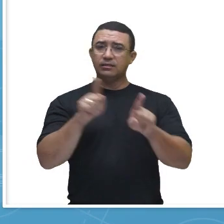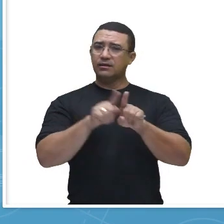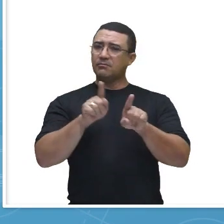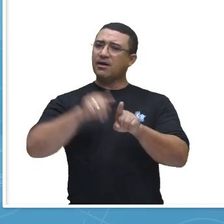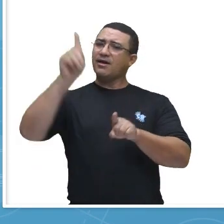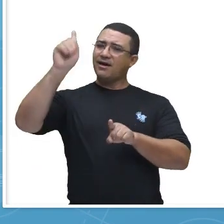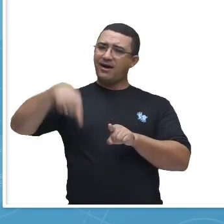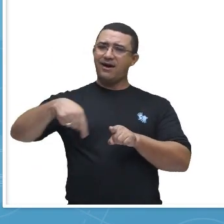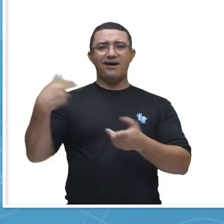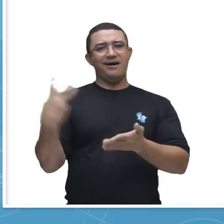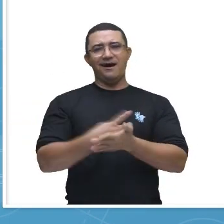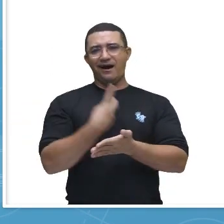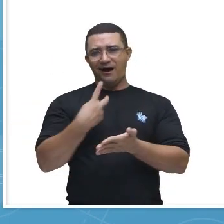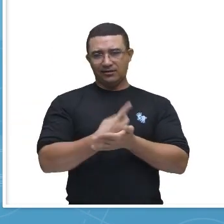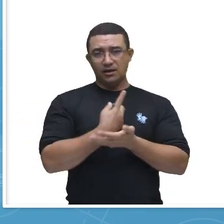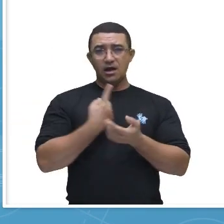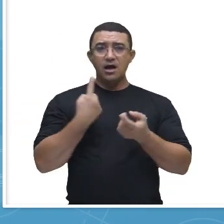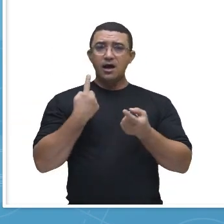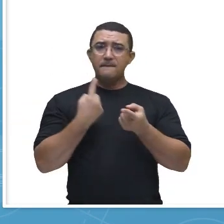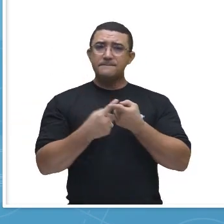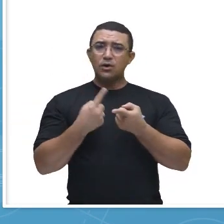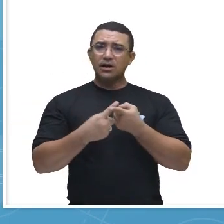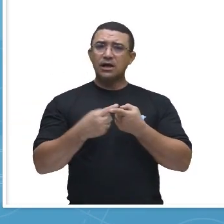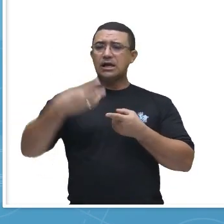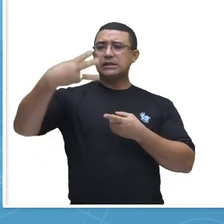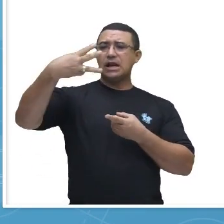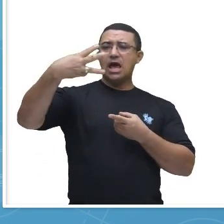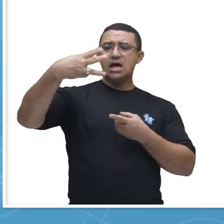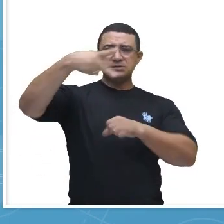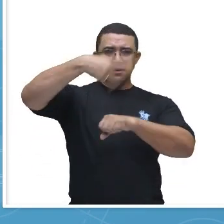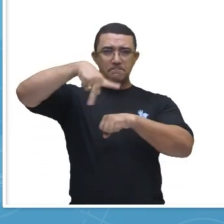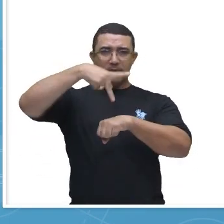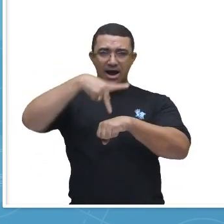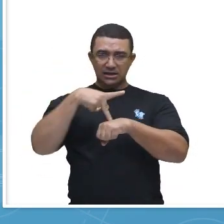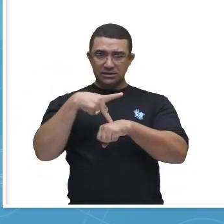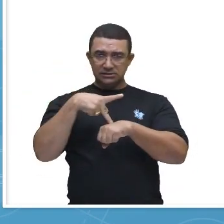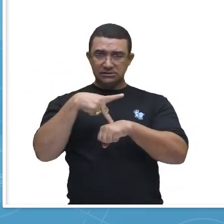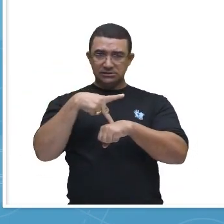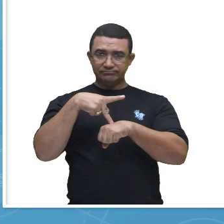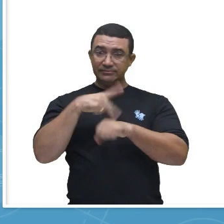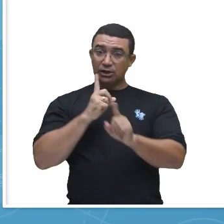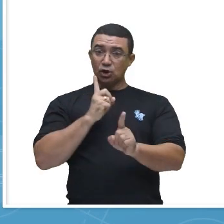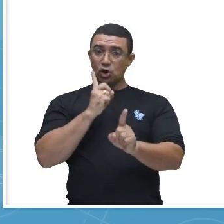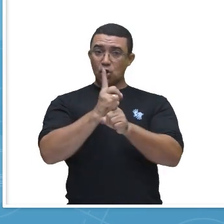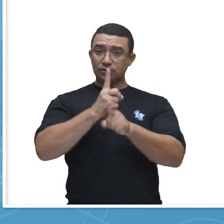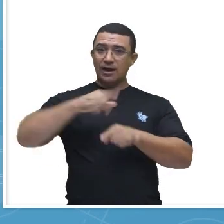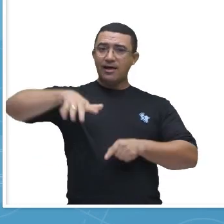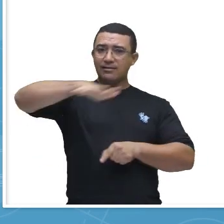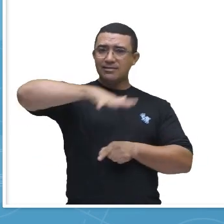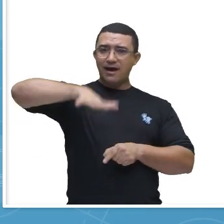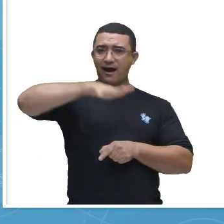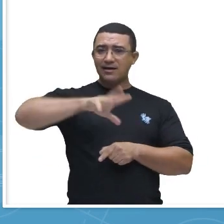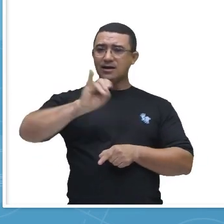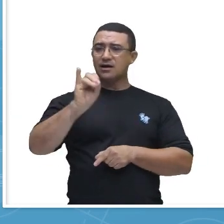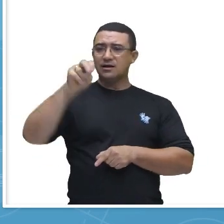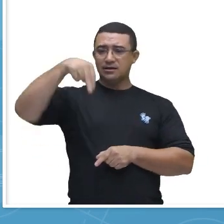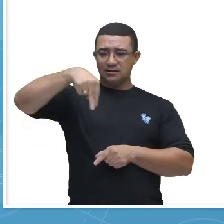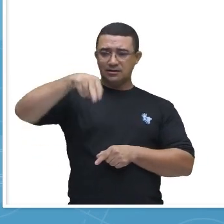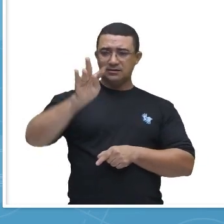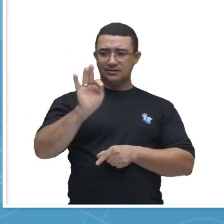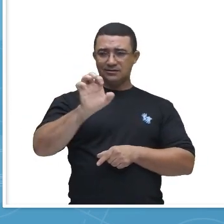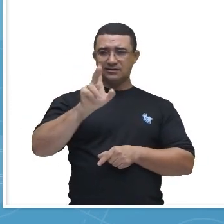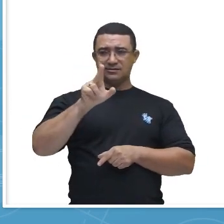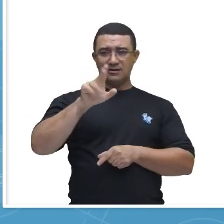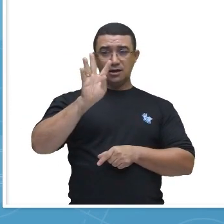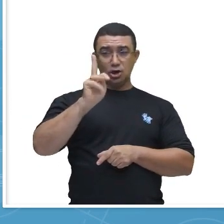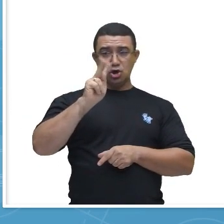ela também está incorreta, porque os três países citados, eles estão na zona intertropical,